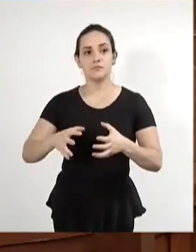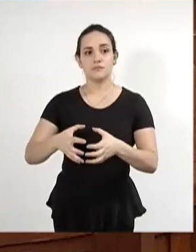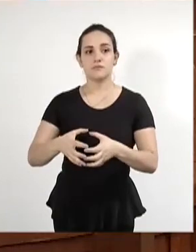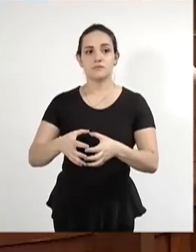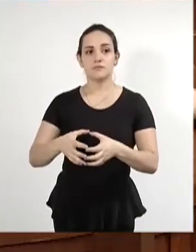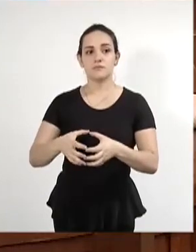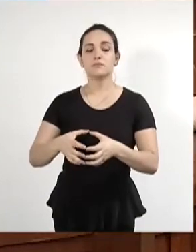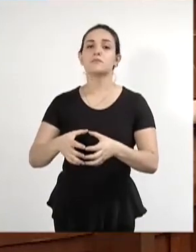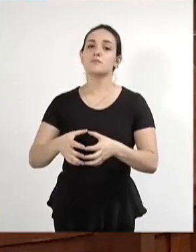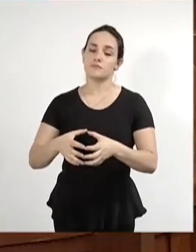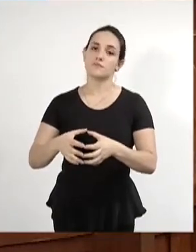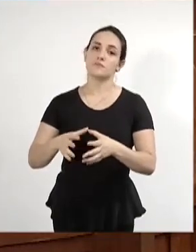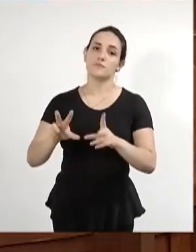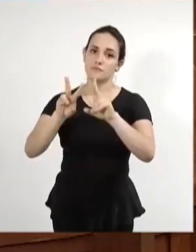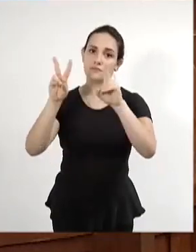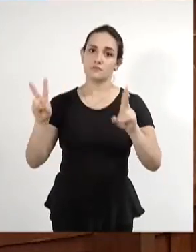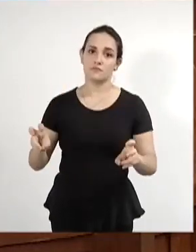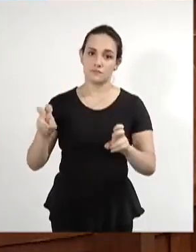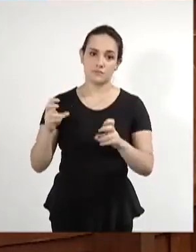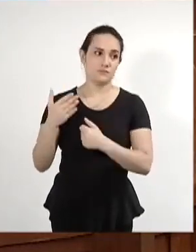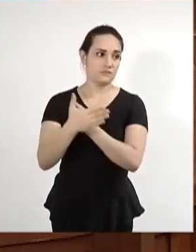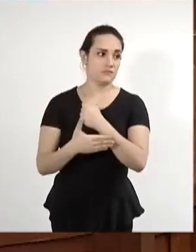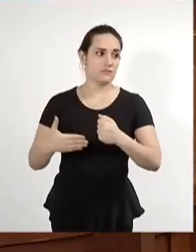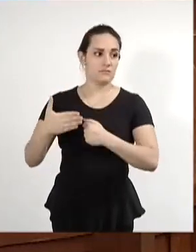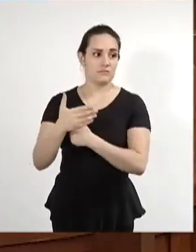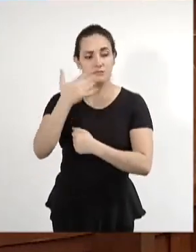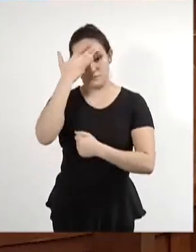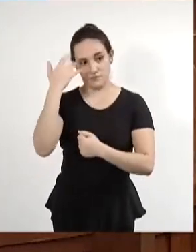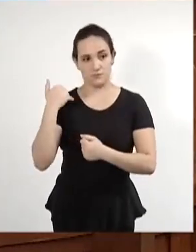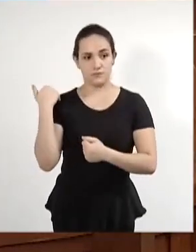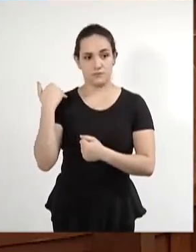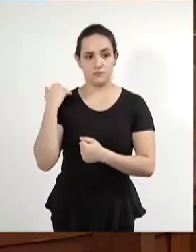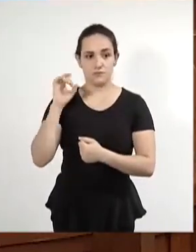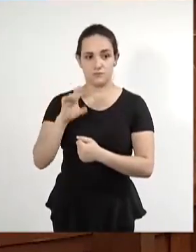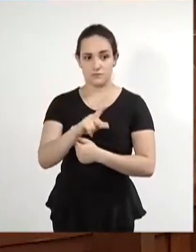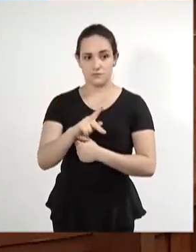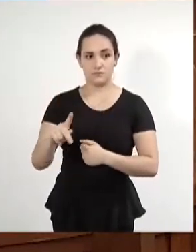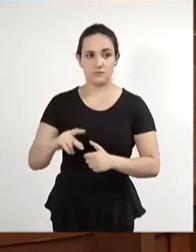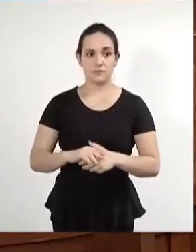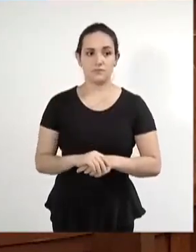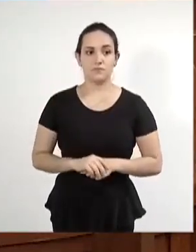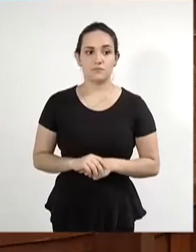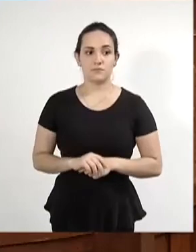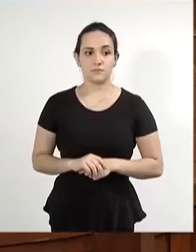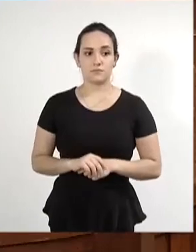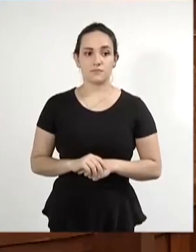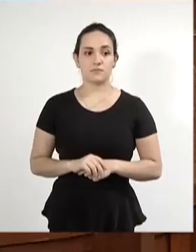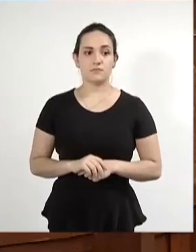Parlamentar em defesa do direito da pessoa idosa. Era o que eu tinha, senhor presidente.